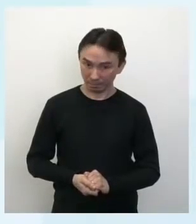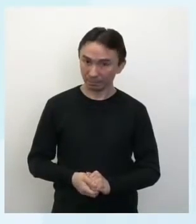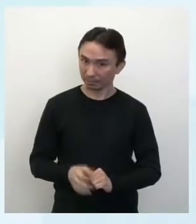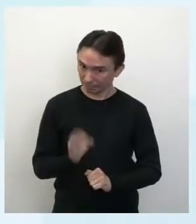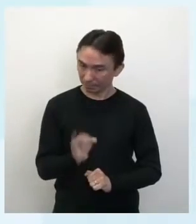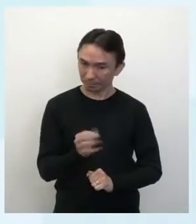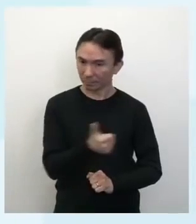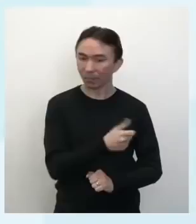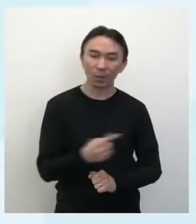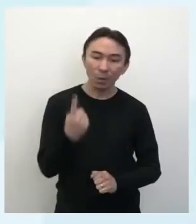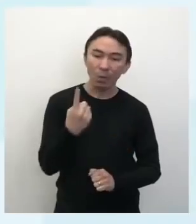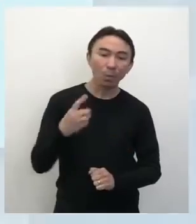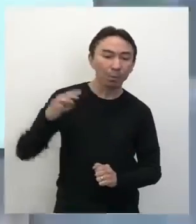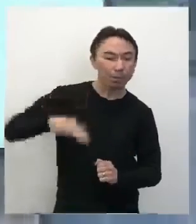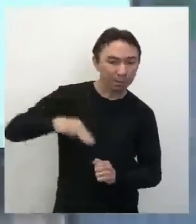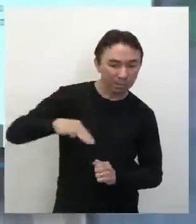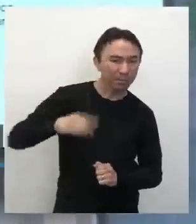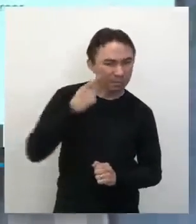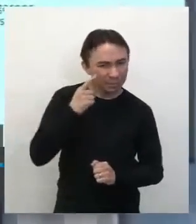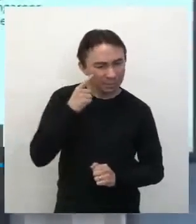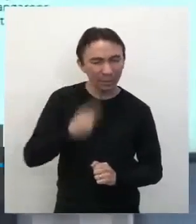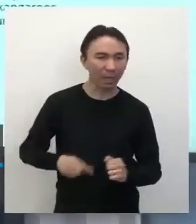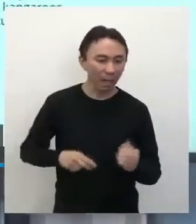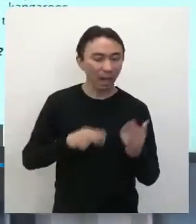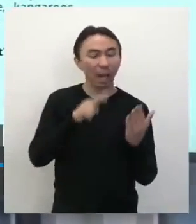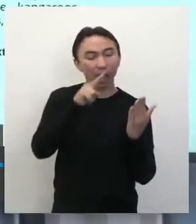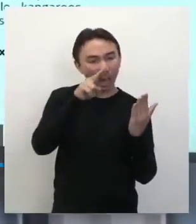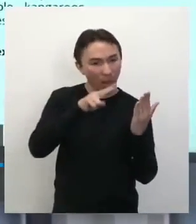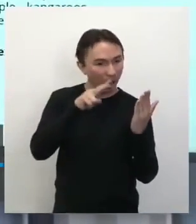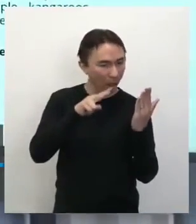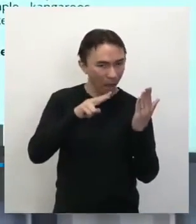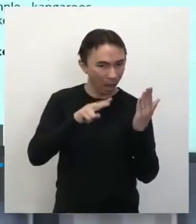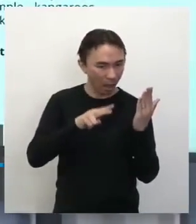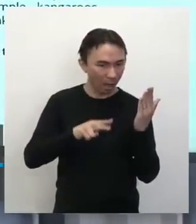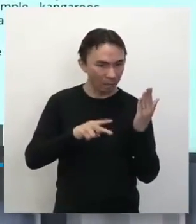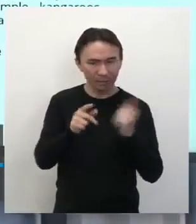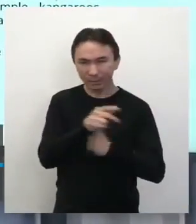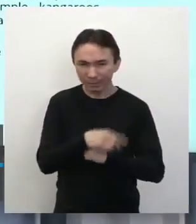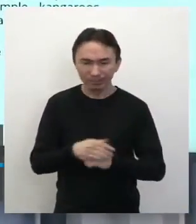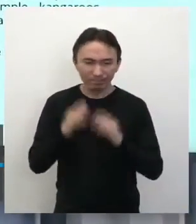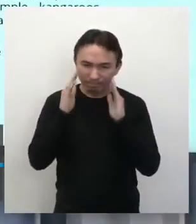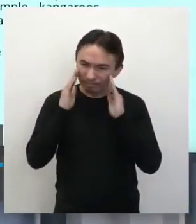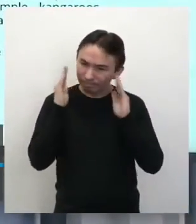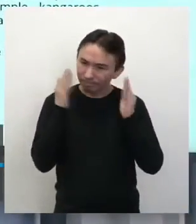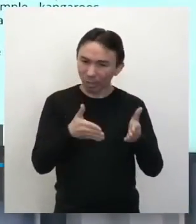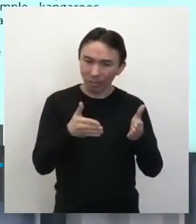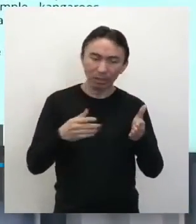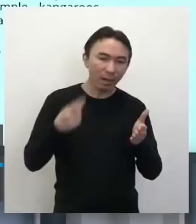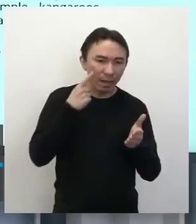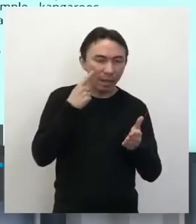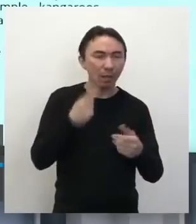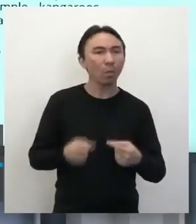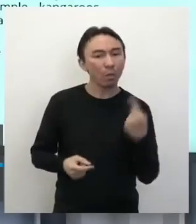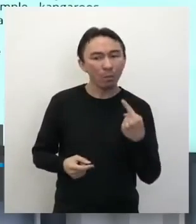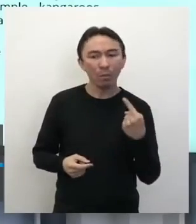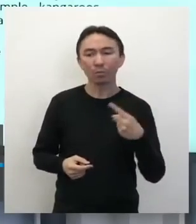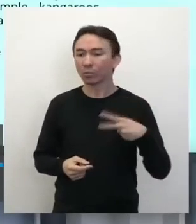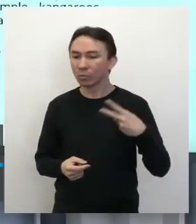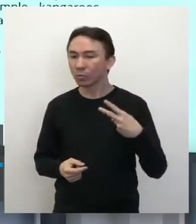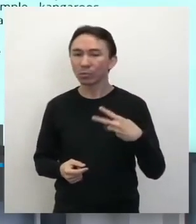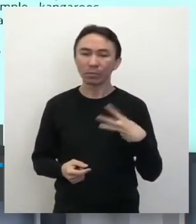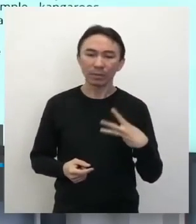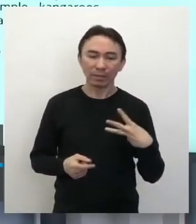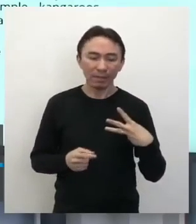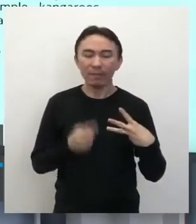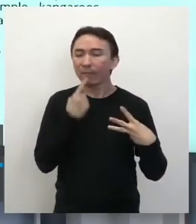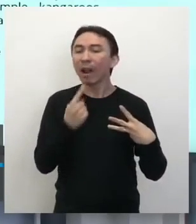dar para vocês um minutinho agora, para vocês fazerem a leitura do texto. Citem então no texto, no number 1, e coloca sobre o que está falando. Number 2, o que está falando.